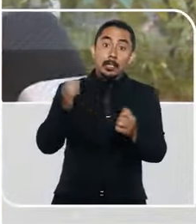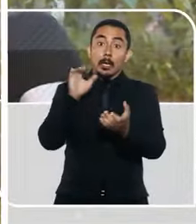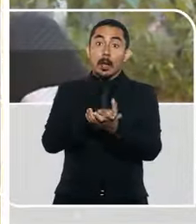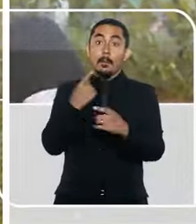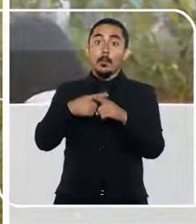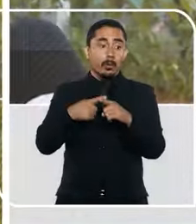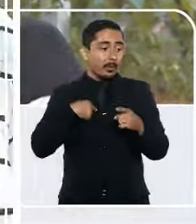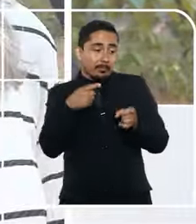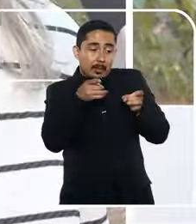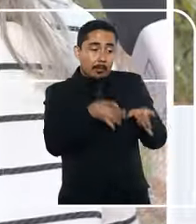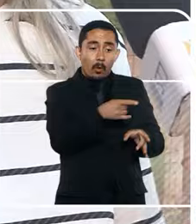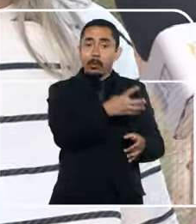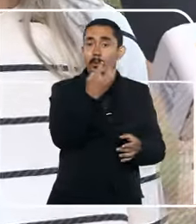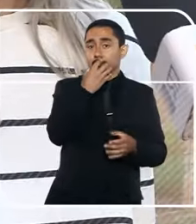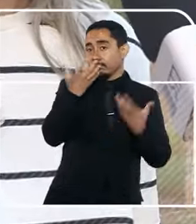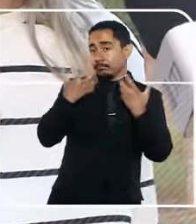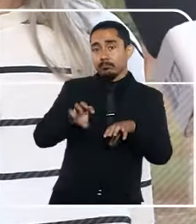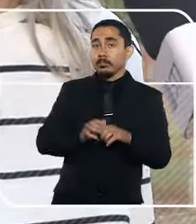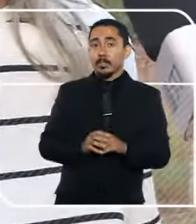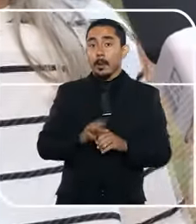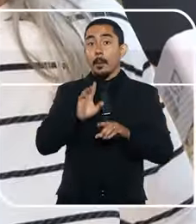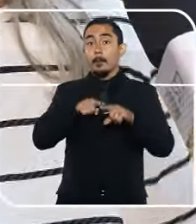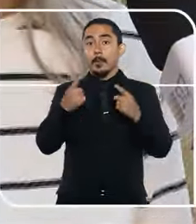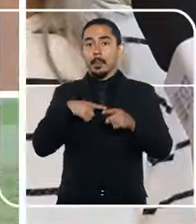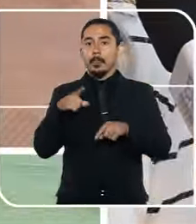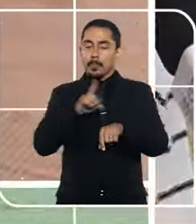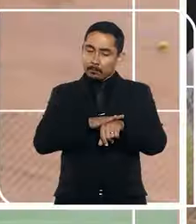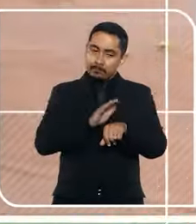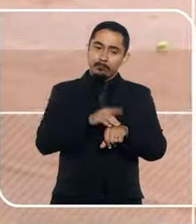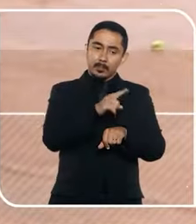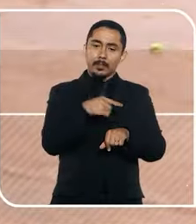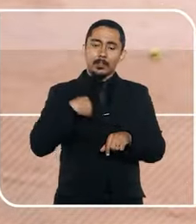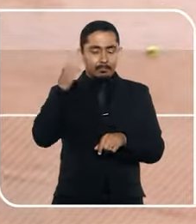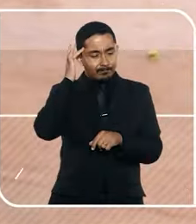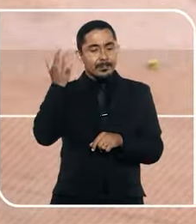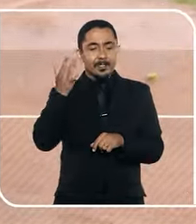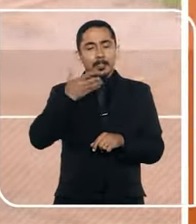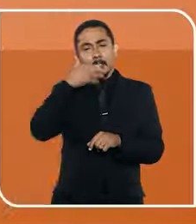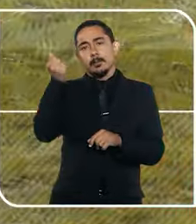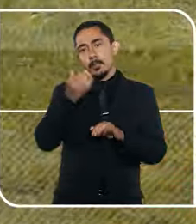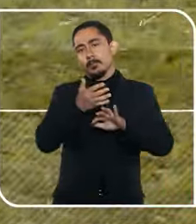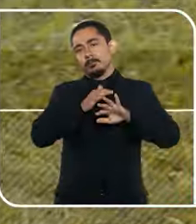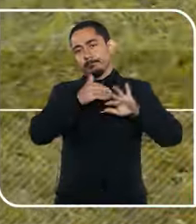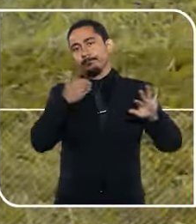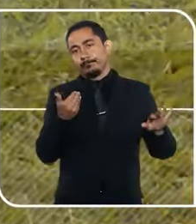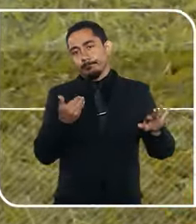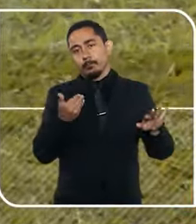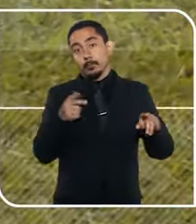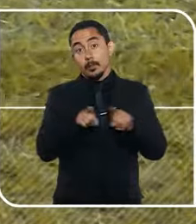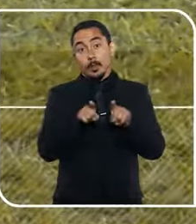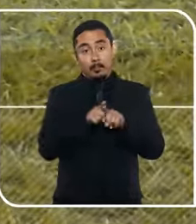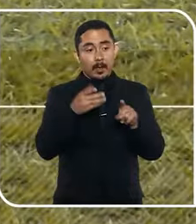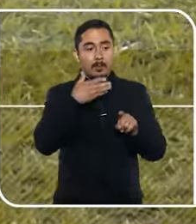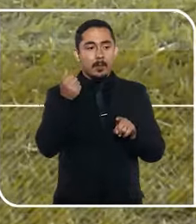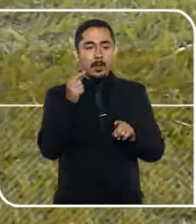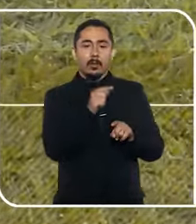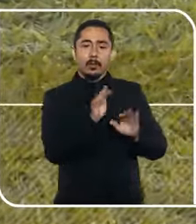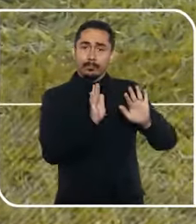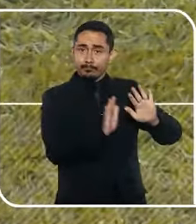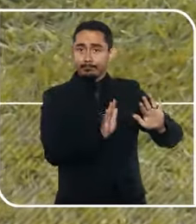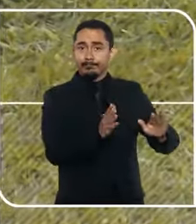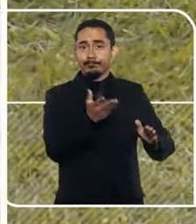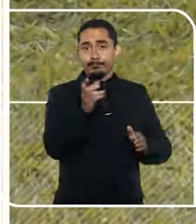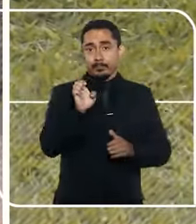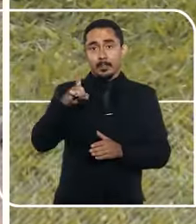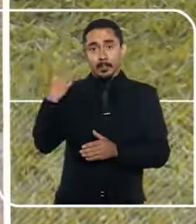vier a separar, conseguir conciliar essa, uma guarda compartilhada, porque é o bem-estar do animal e meu e dele